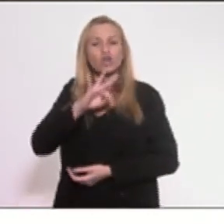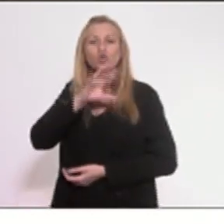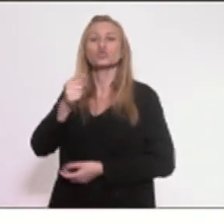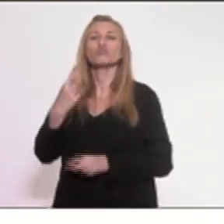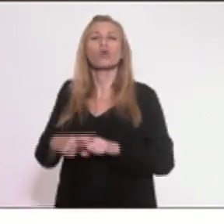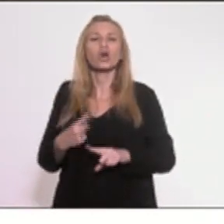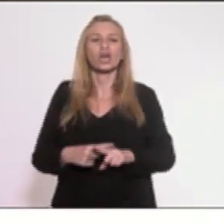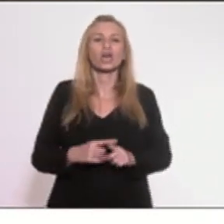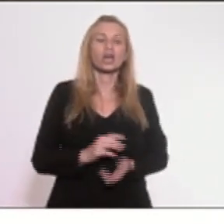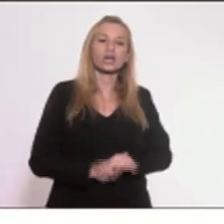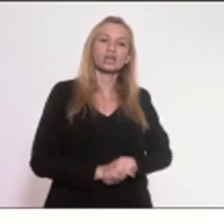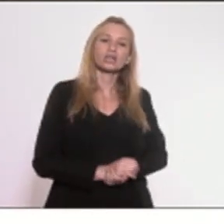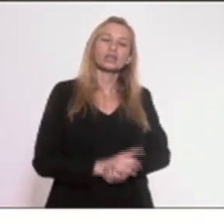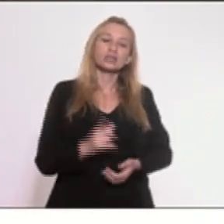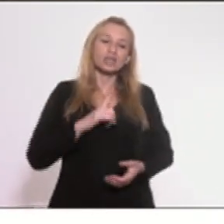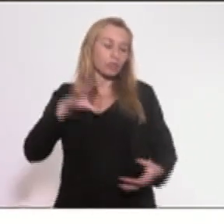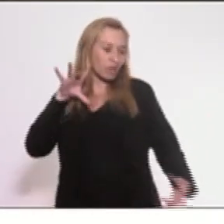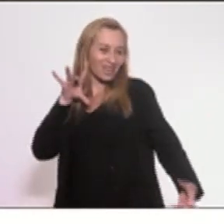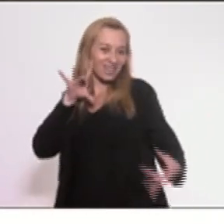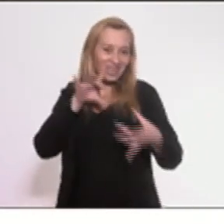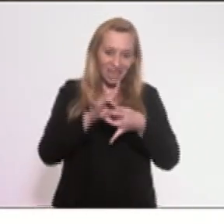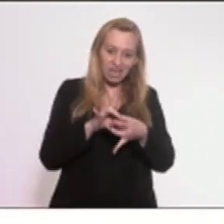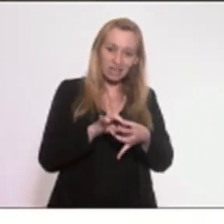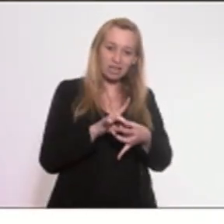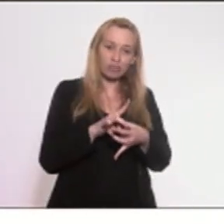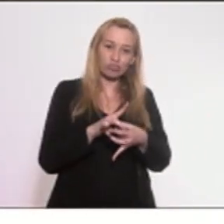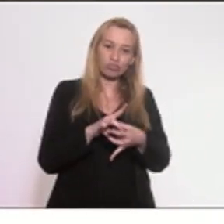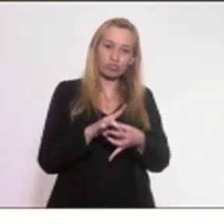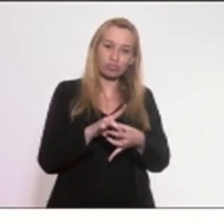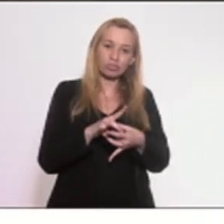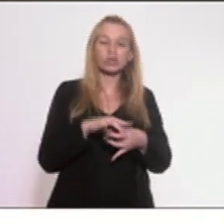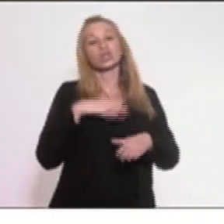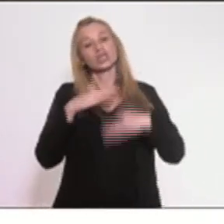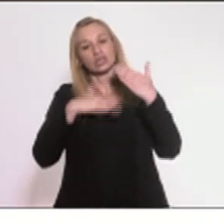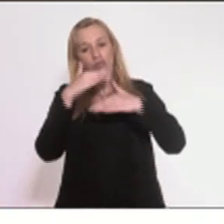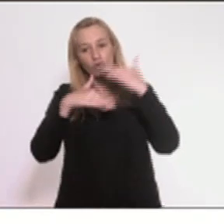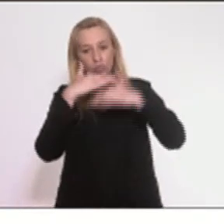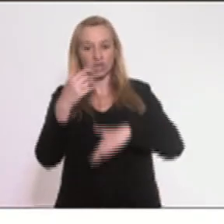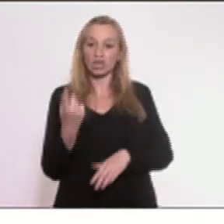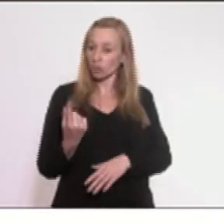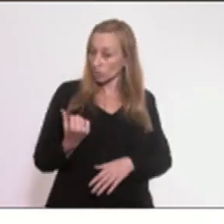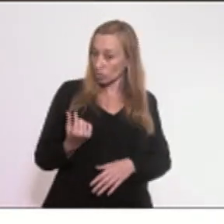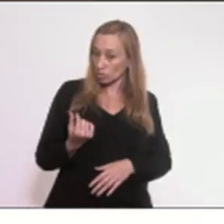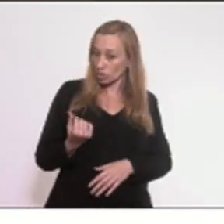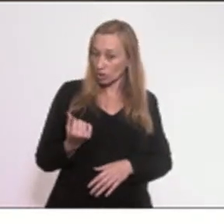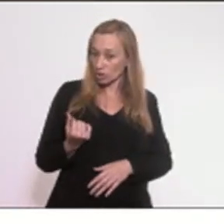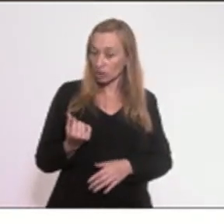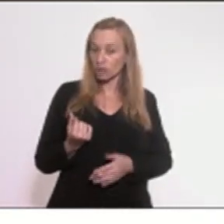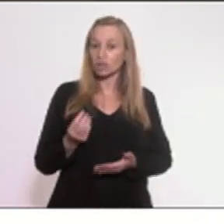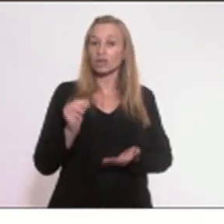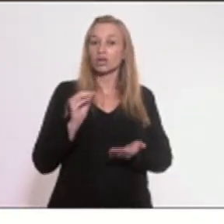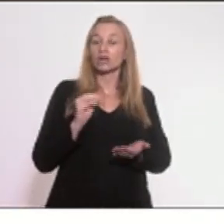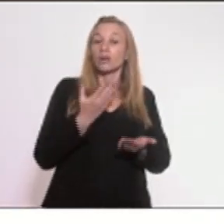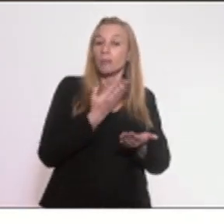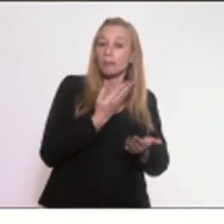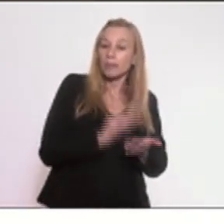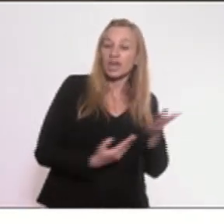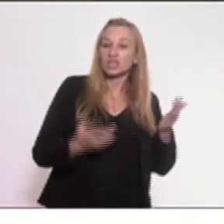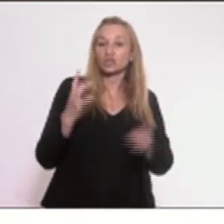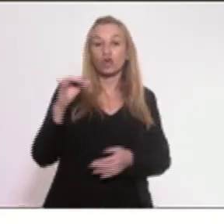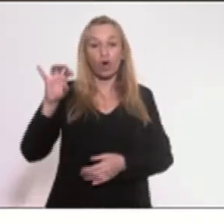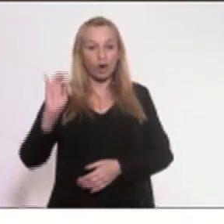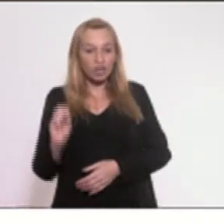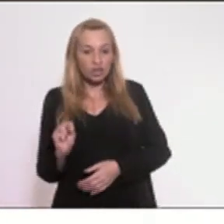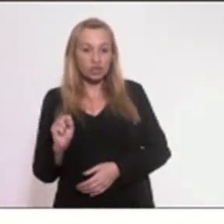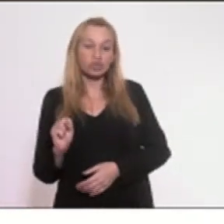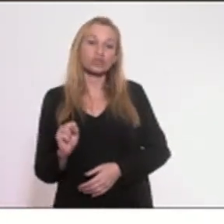porque há uma interligação entre o desenvolvimento da economia, a ausência de perda dos royalties, e isso